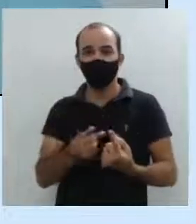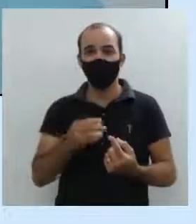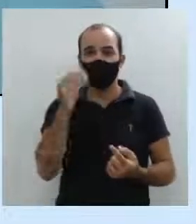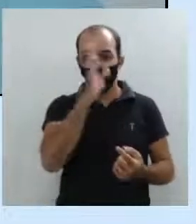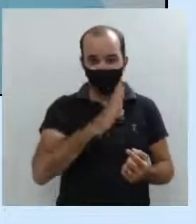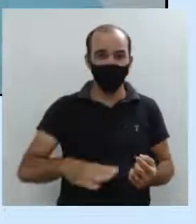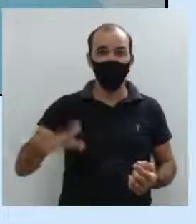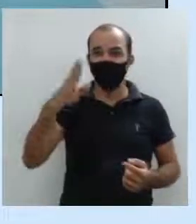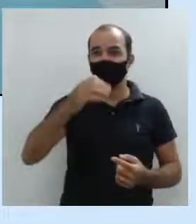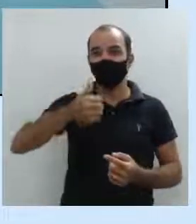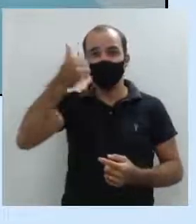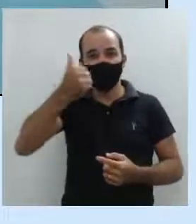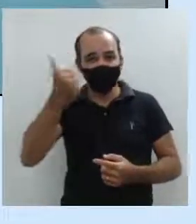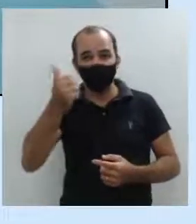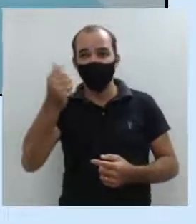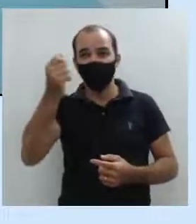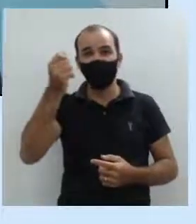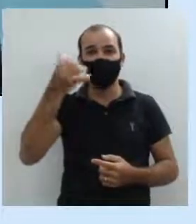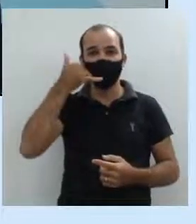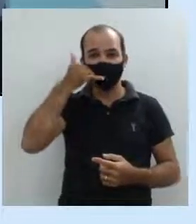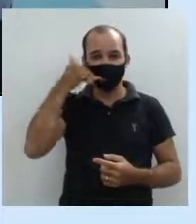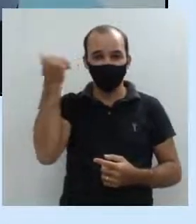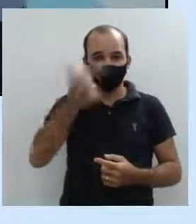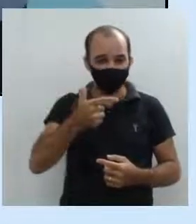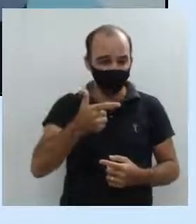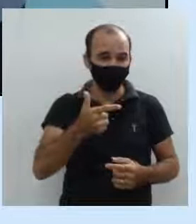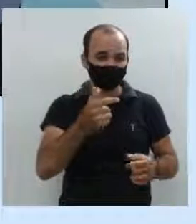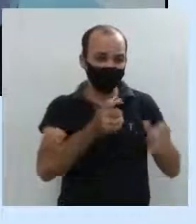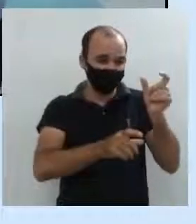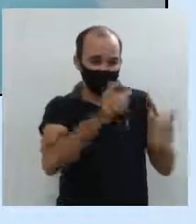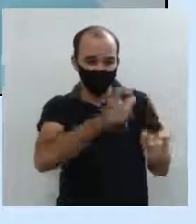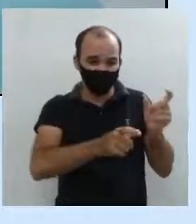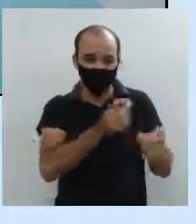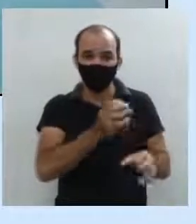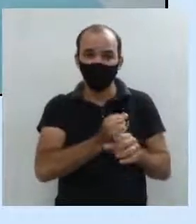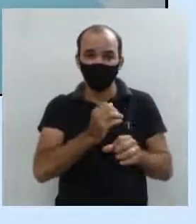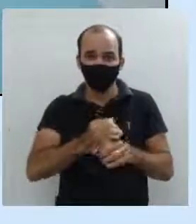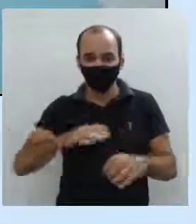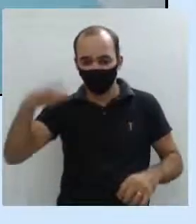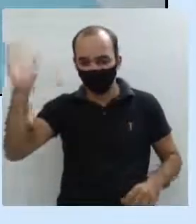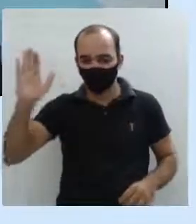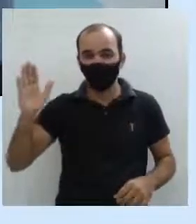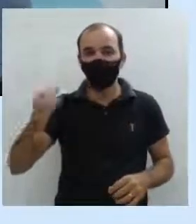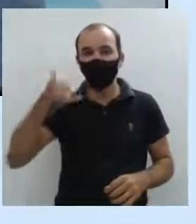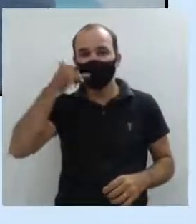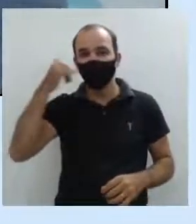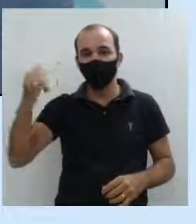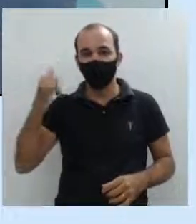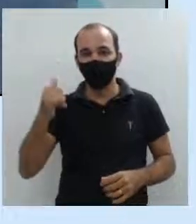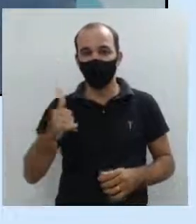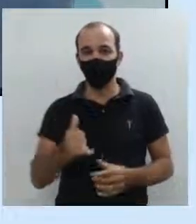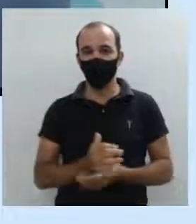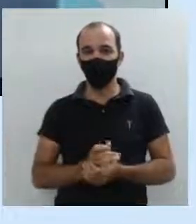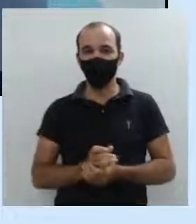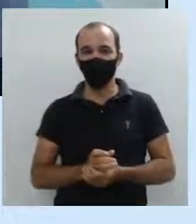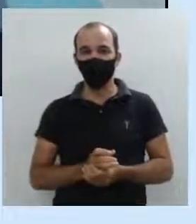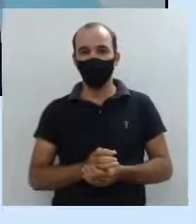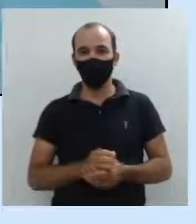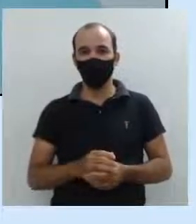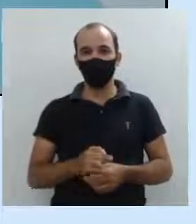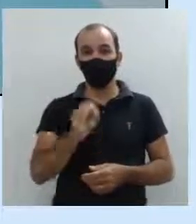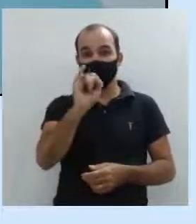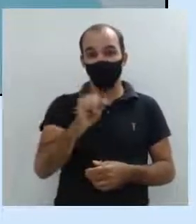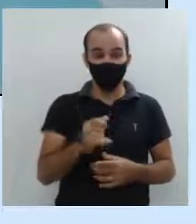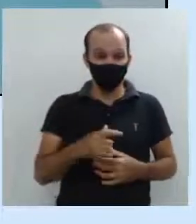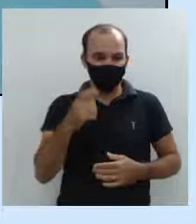gente. E com certeza, o seu pensamento, se você não trocou ainda seu celular, na sua